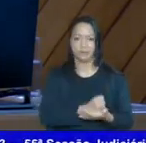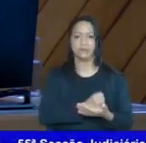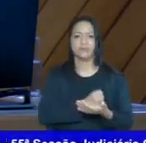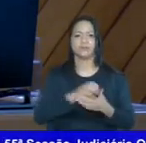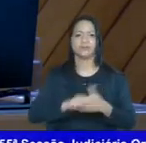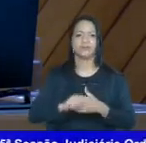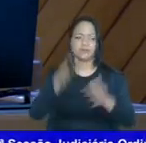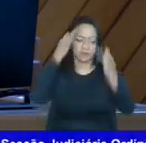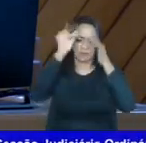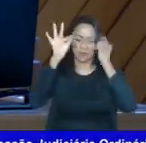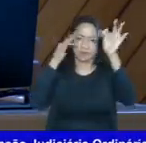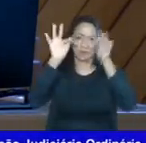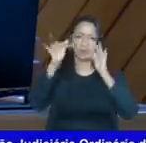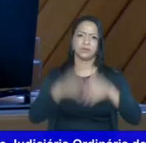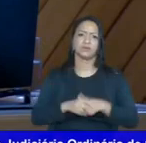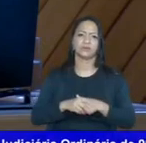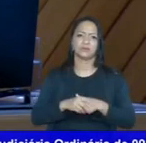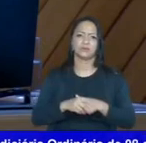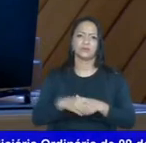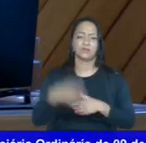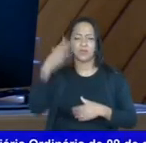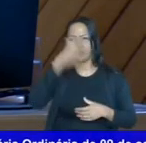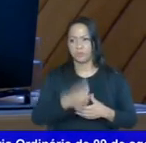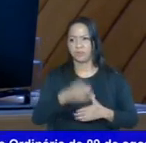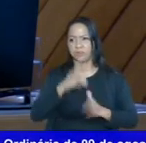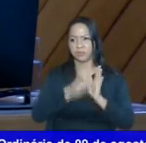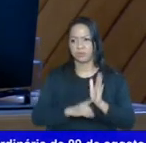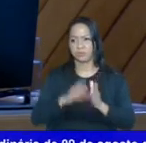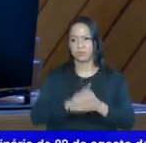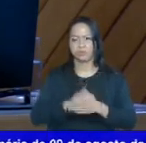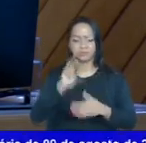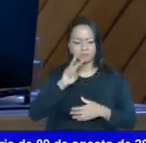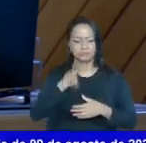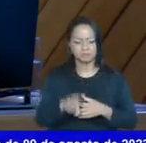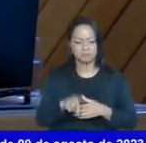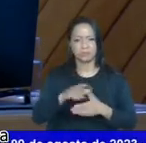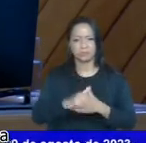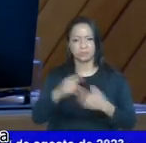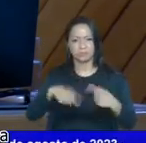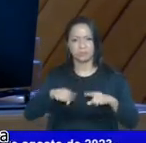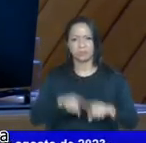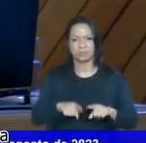à parte filosófica. Isso é que é o bonito no direito, a gente olhar isso.